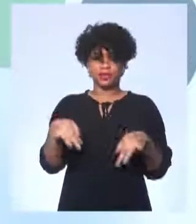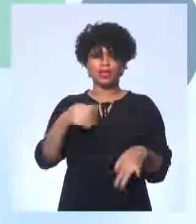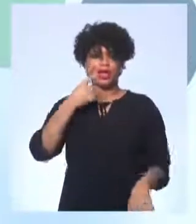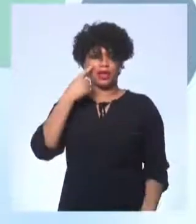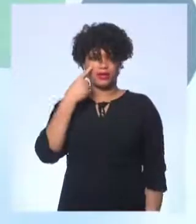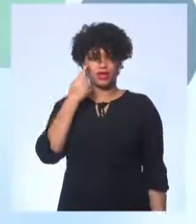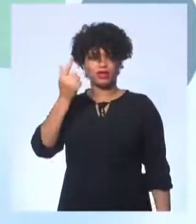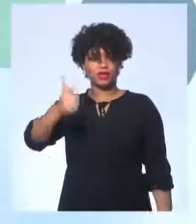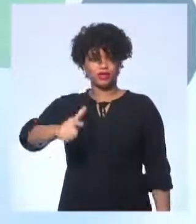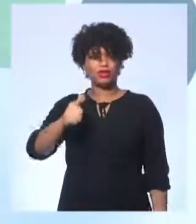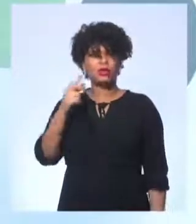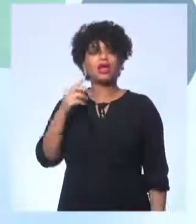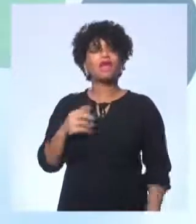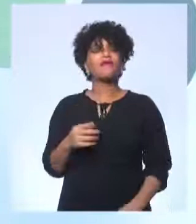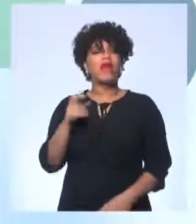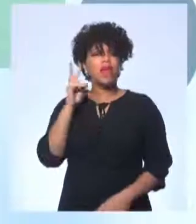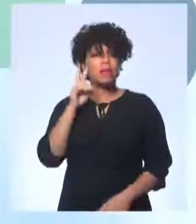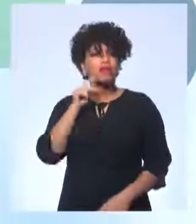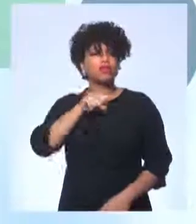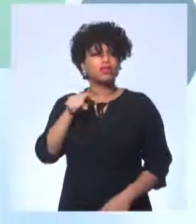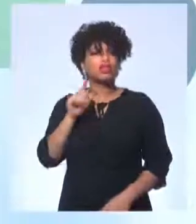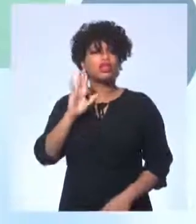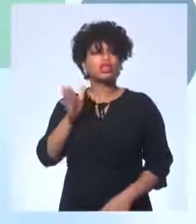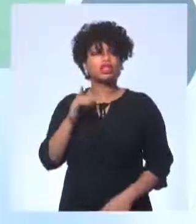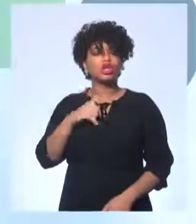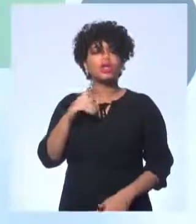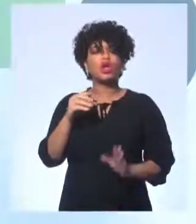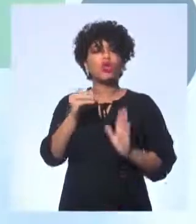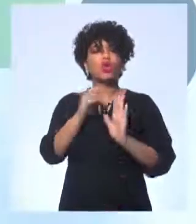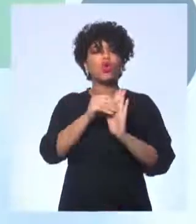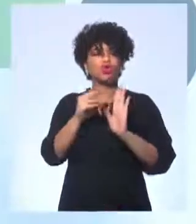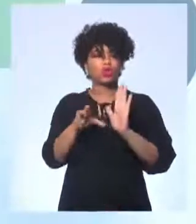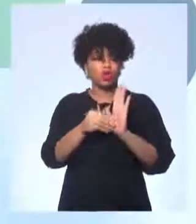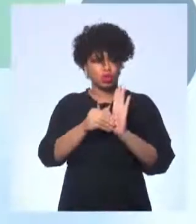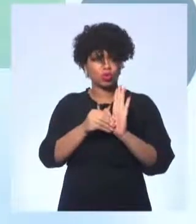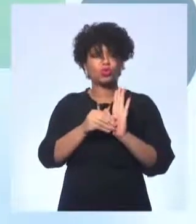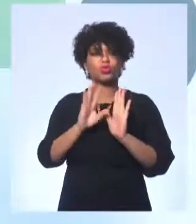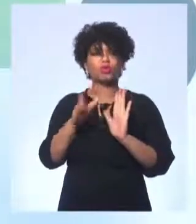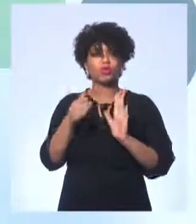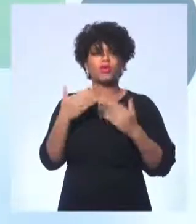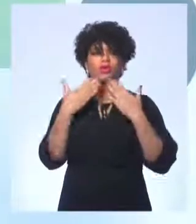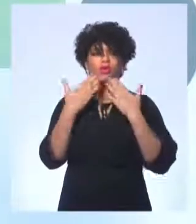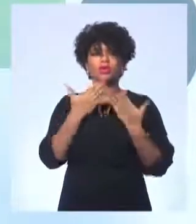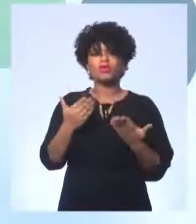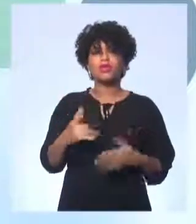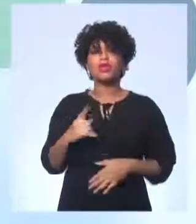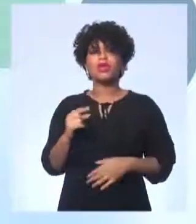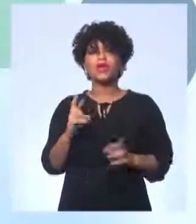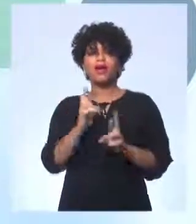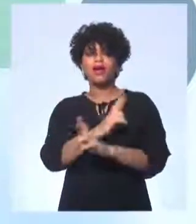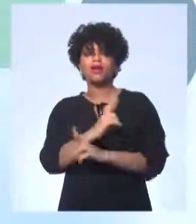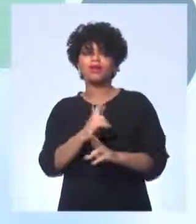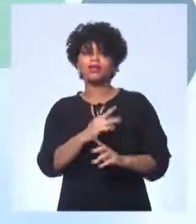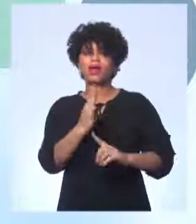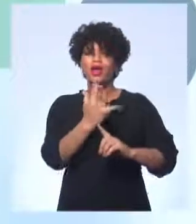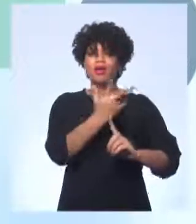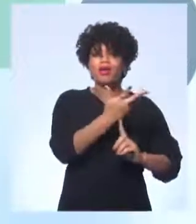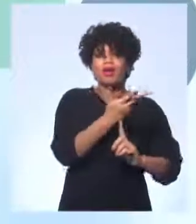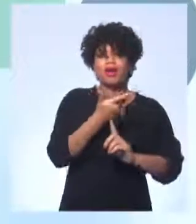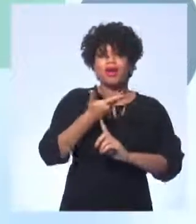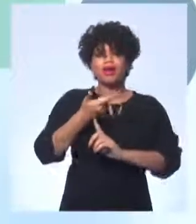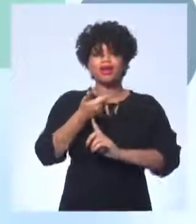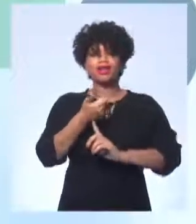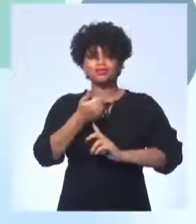eu vou retomar um conteúdo que já foi dado durante o bimestre e tem a ver com essa história aí da arte como forma